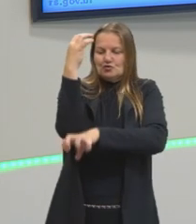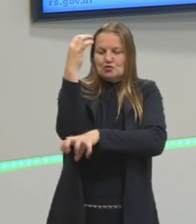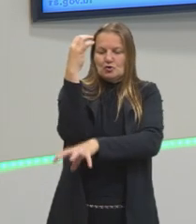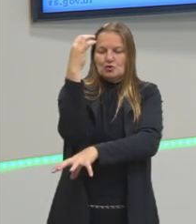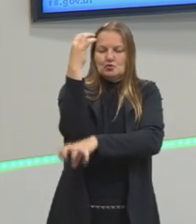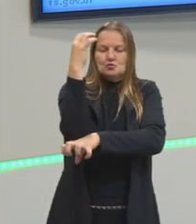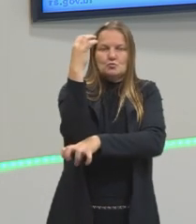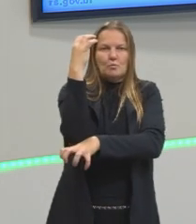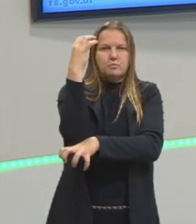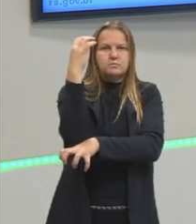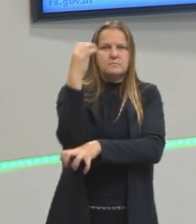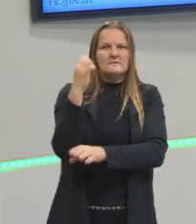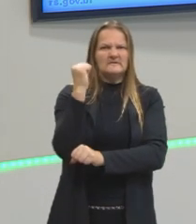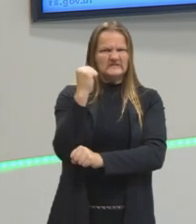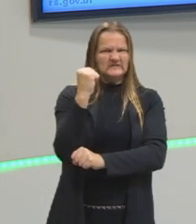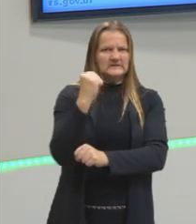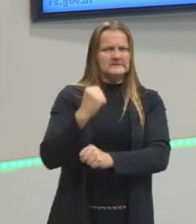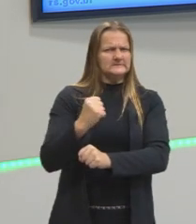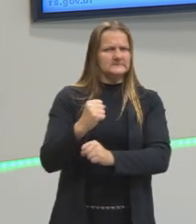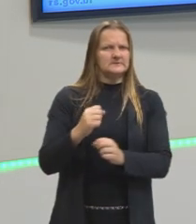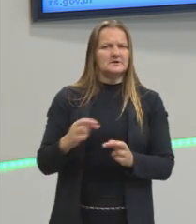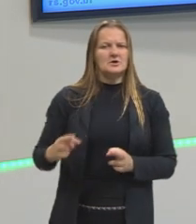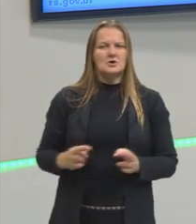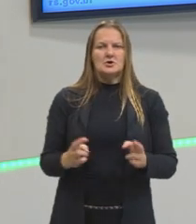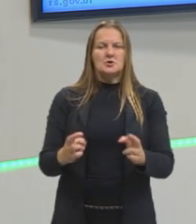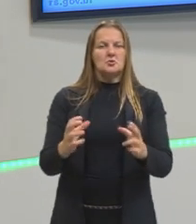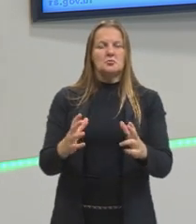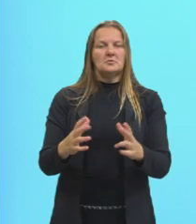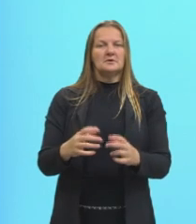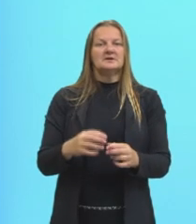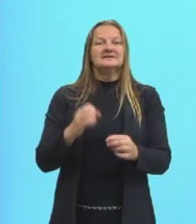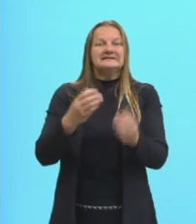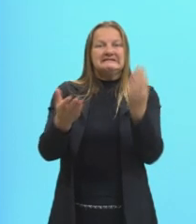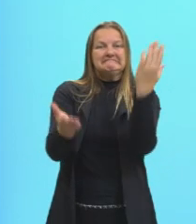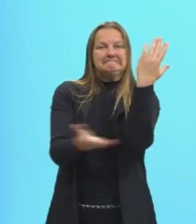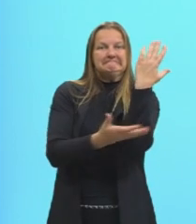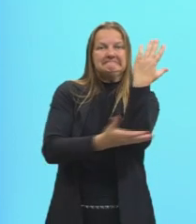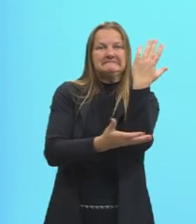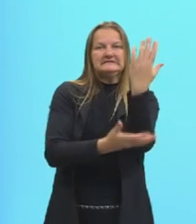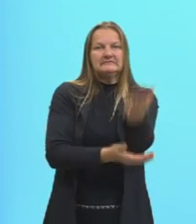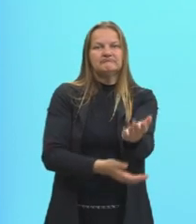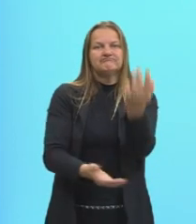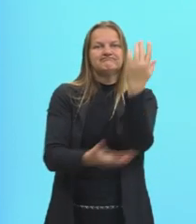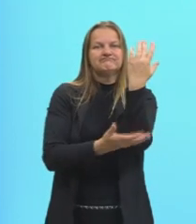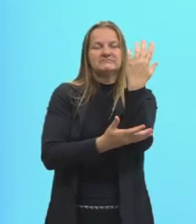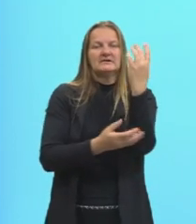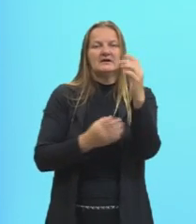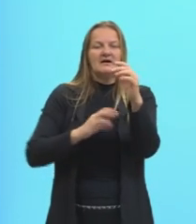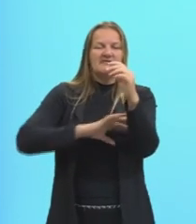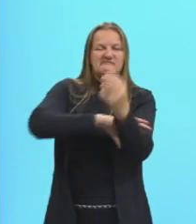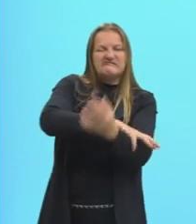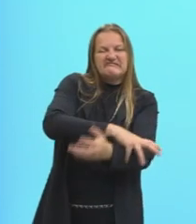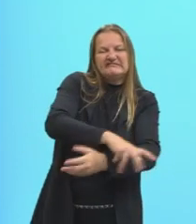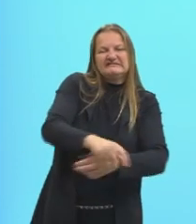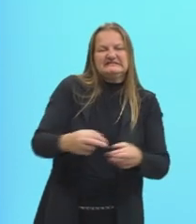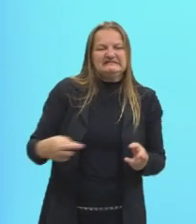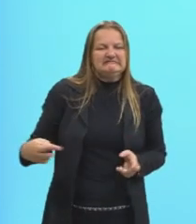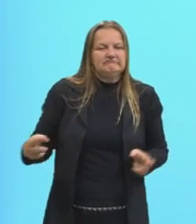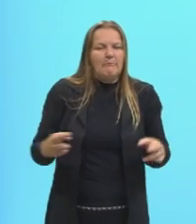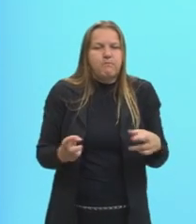consegue aí lidar com essa questão da água quando tu tira a mata ciliar né o Rio vai levar esse